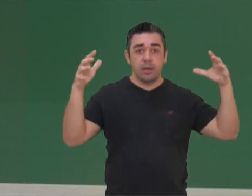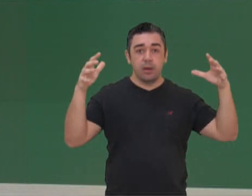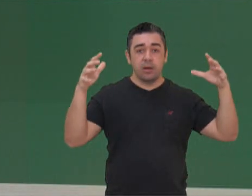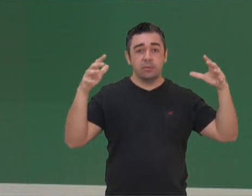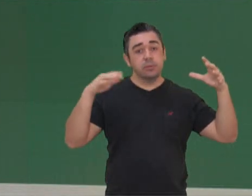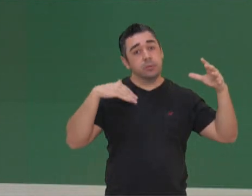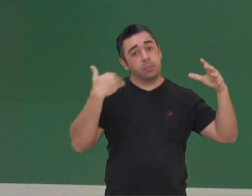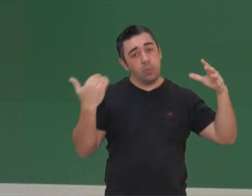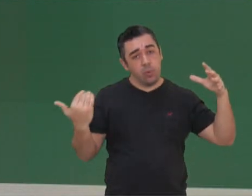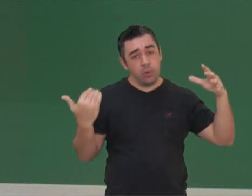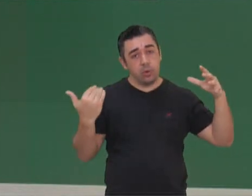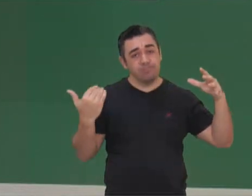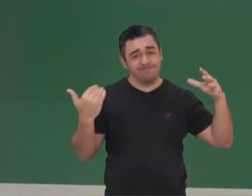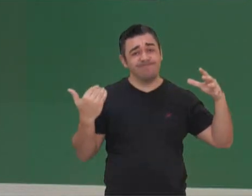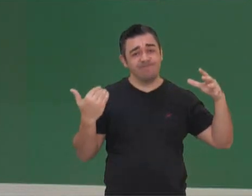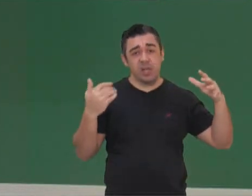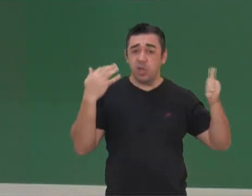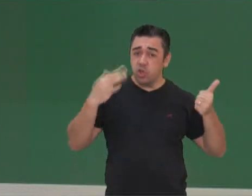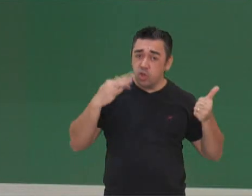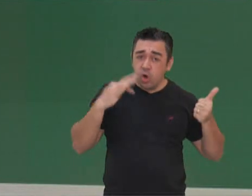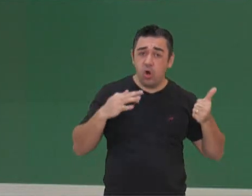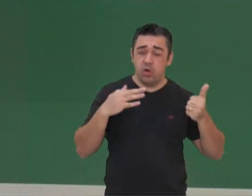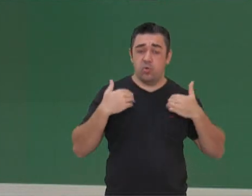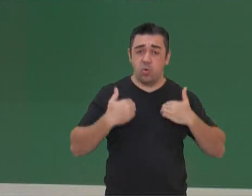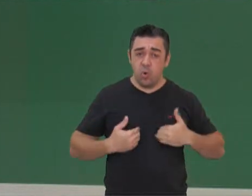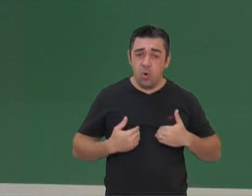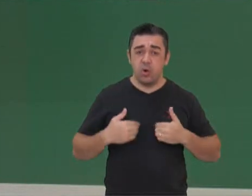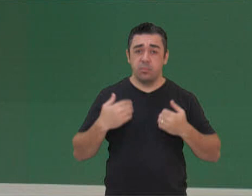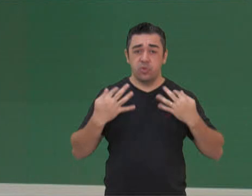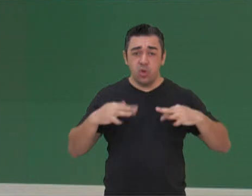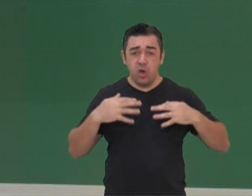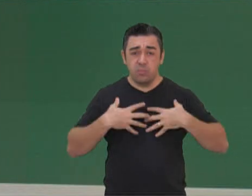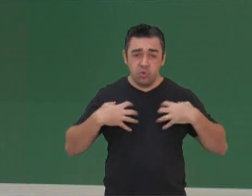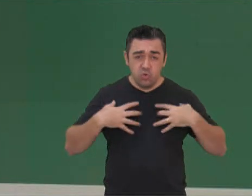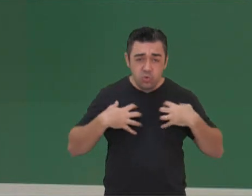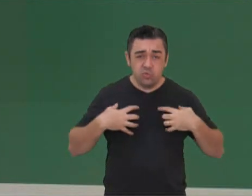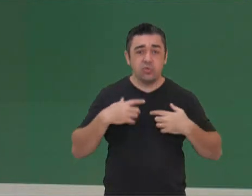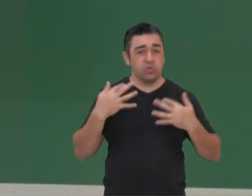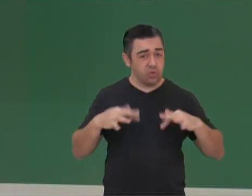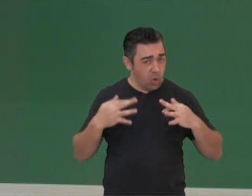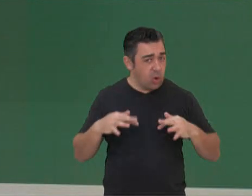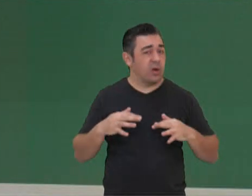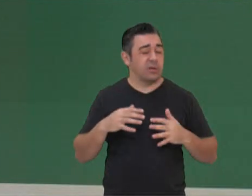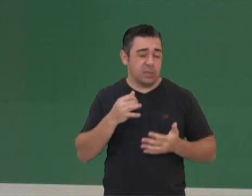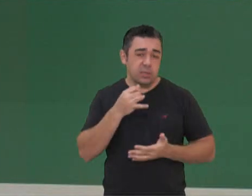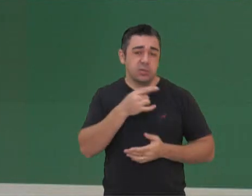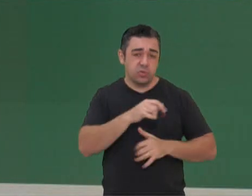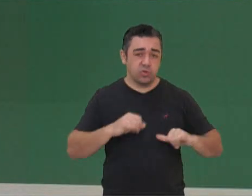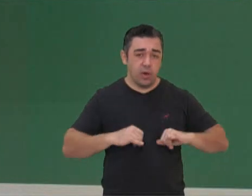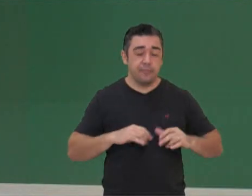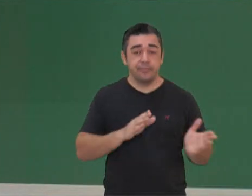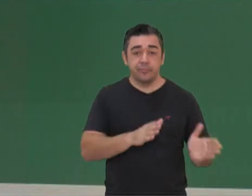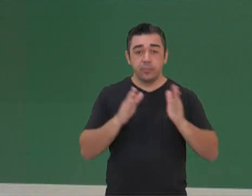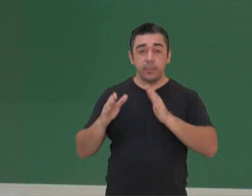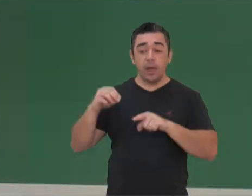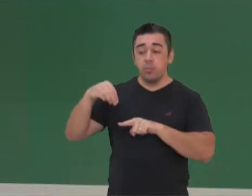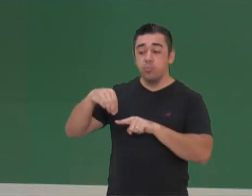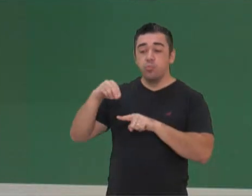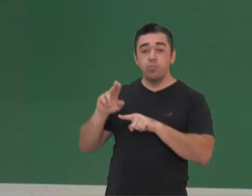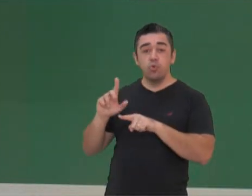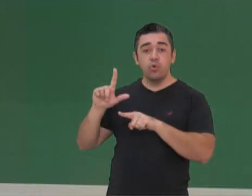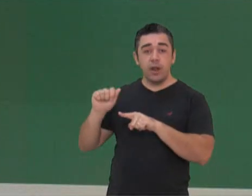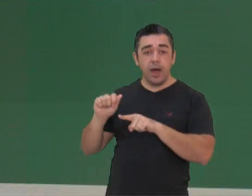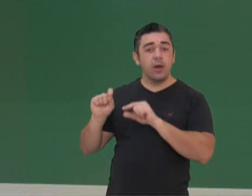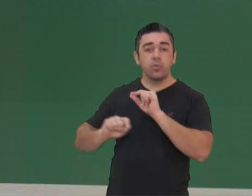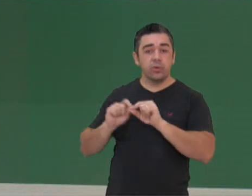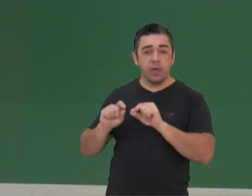ao longo de toda a vida dele e vai tendo dor nas articulações, musculares, então ele morre de uma forma dolorida, vamos dizer assim, né? E ainda a mula, cruzamento